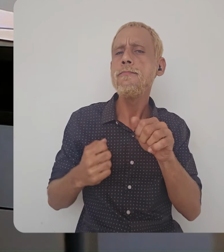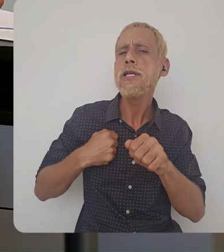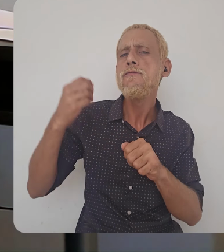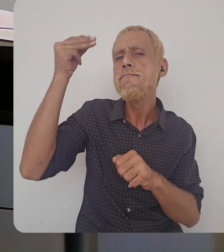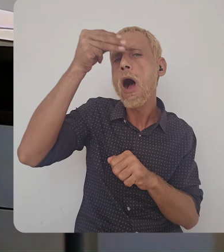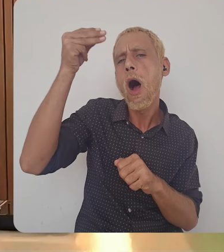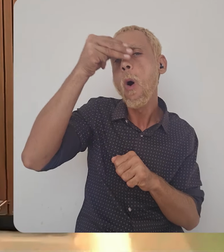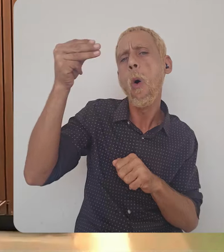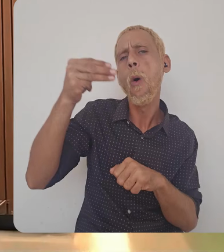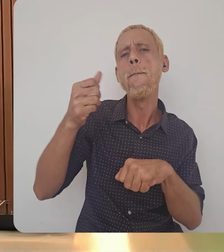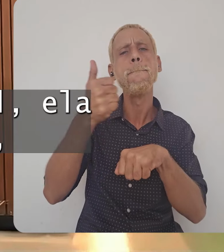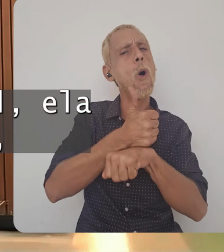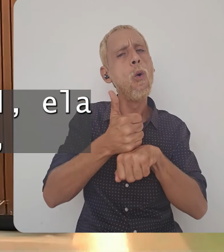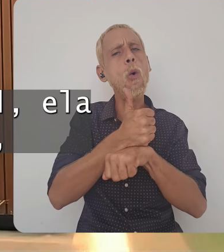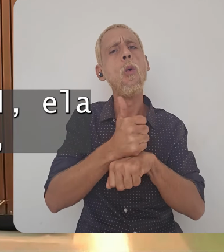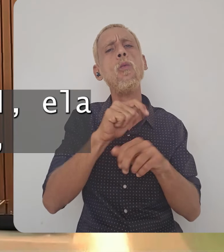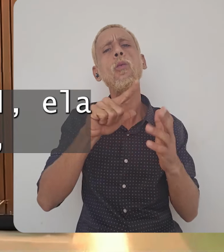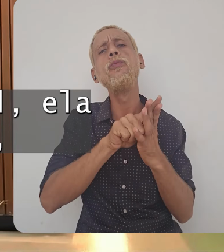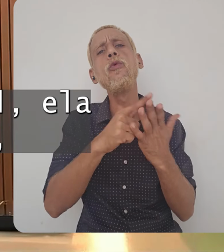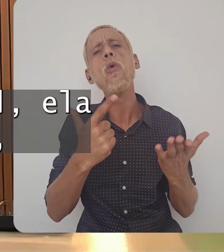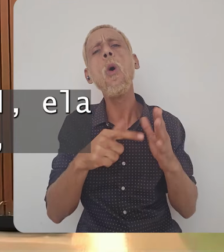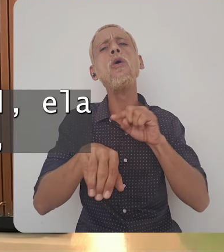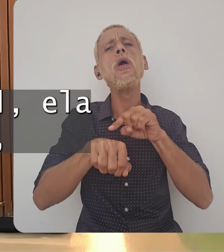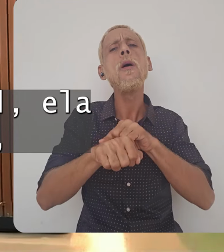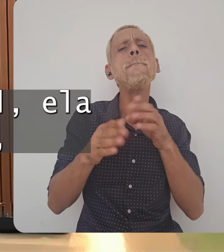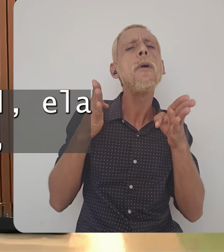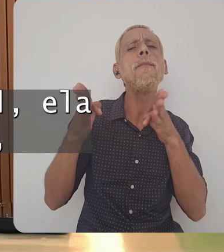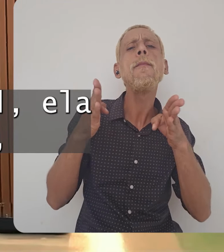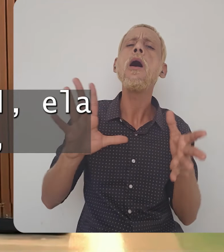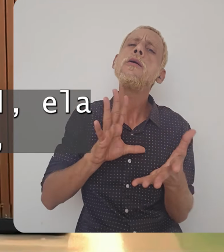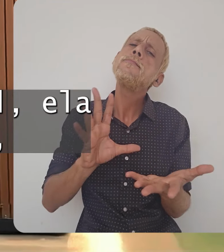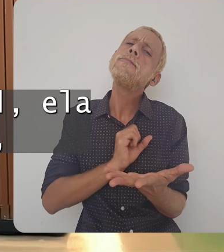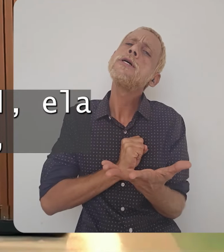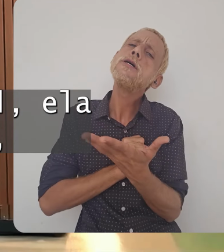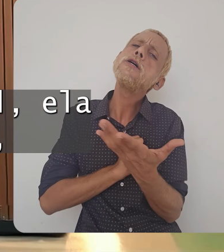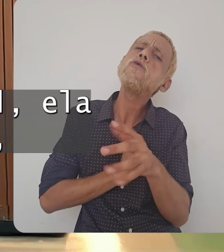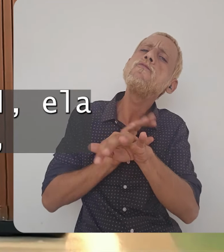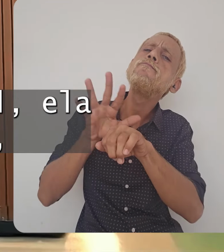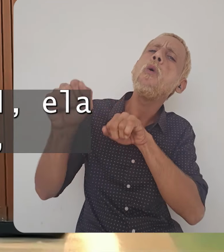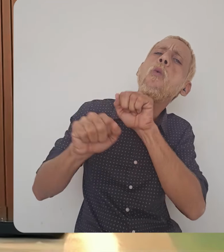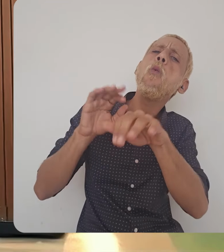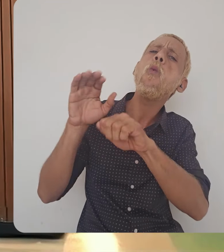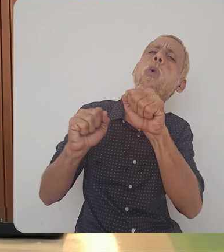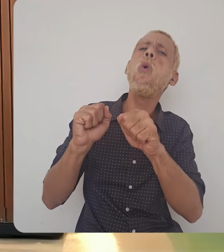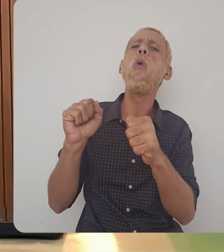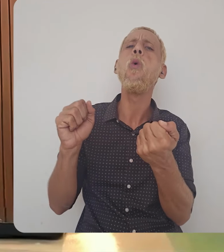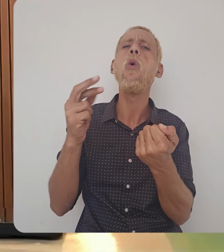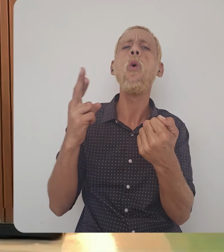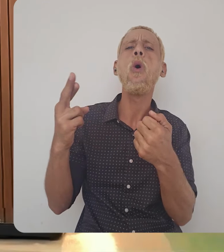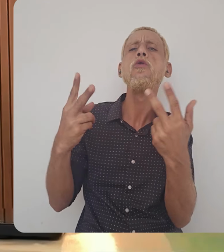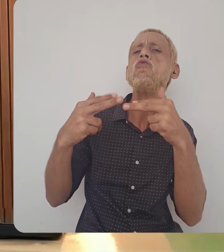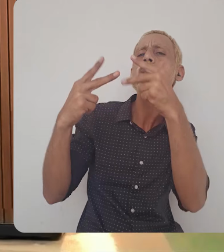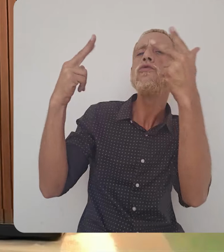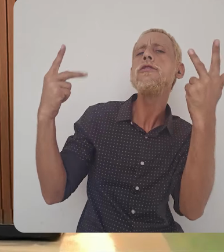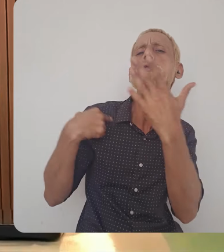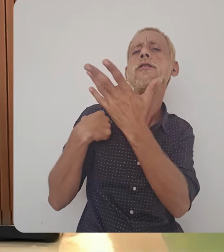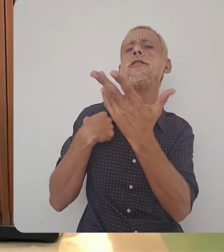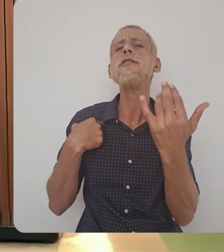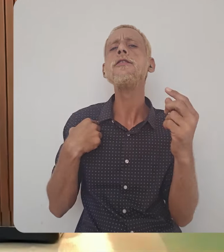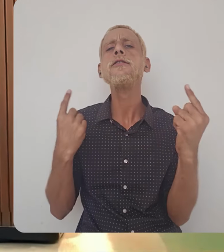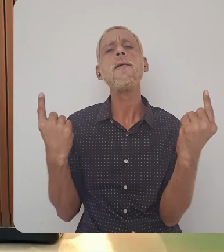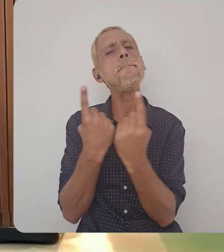naquilo era uma mão de obra. A minha experiência profissional em jornal, ela ocorre em um período muito romântico, onde a busca pela notícia